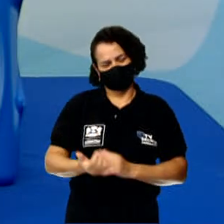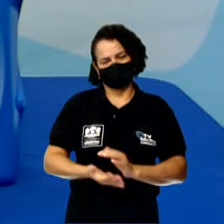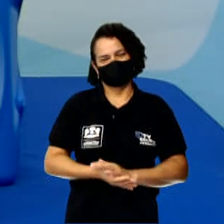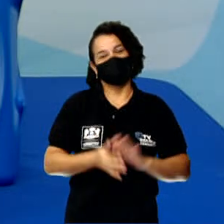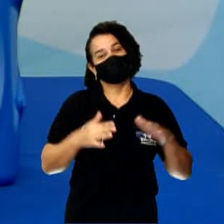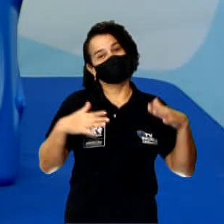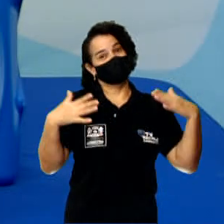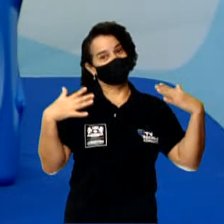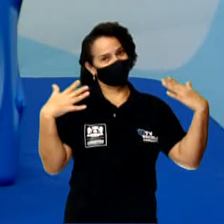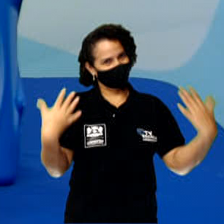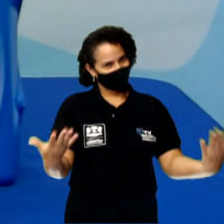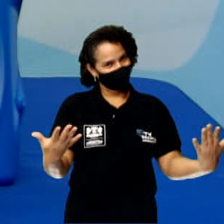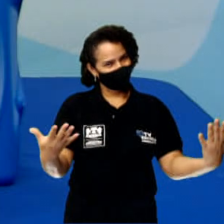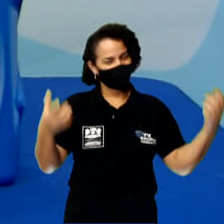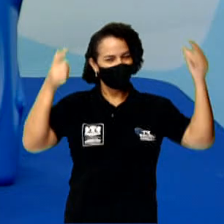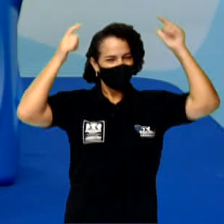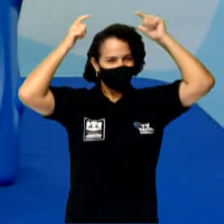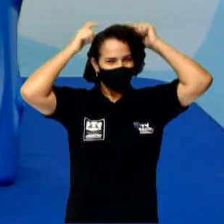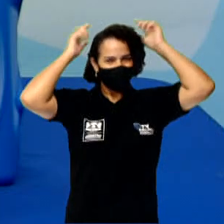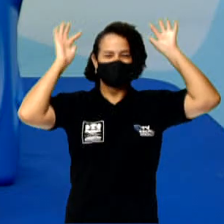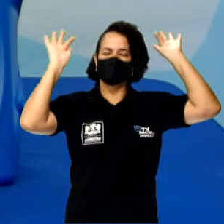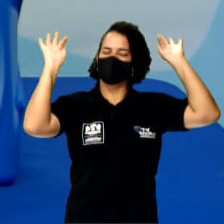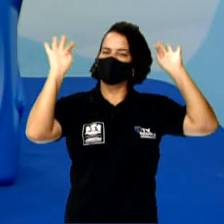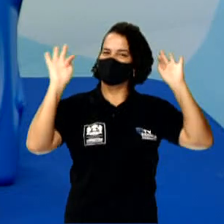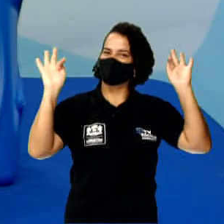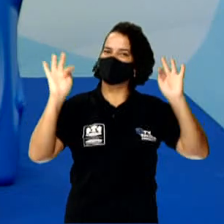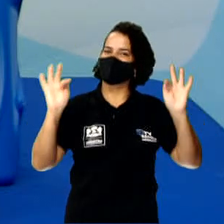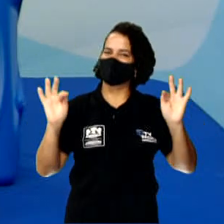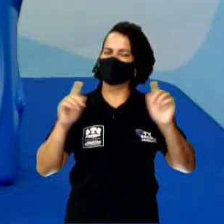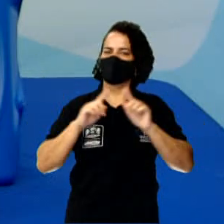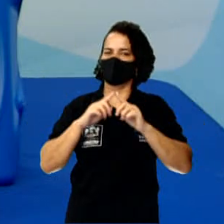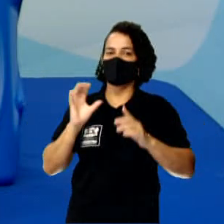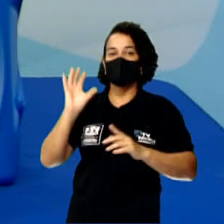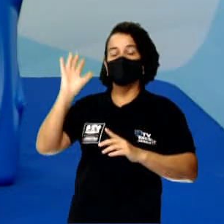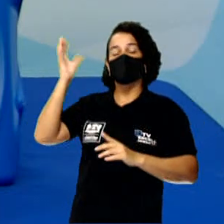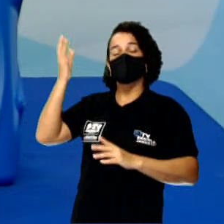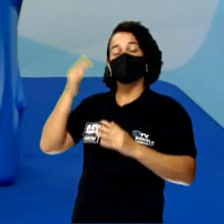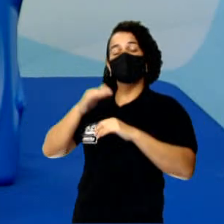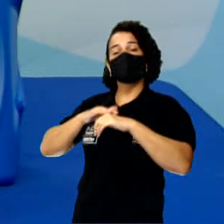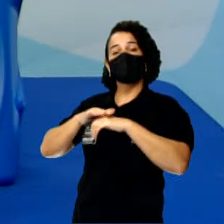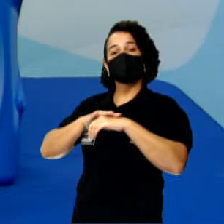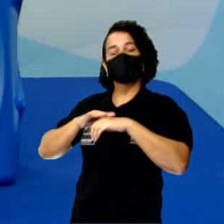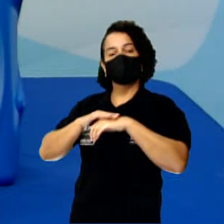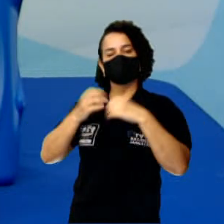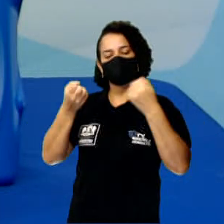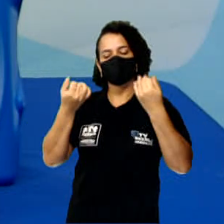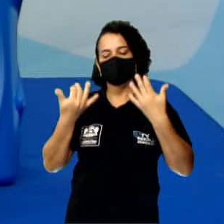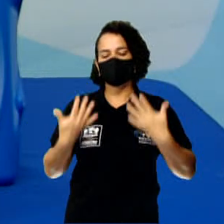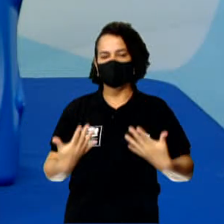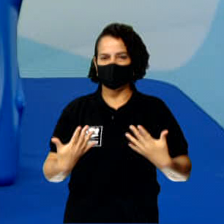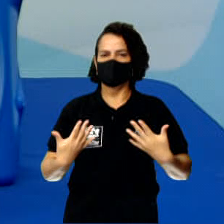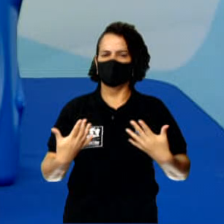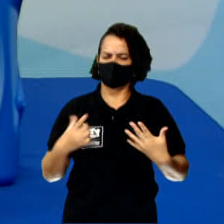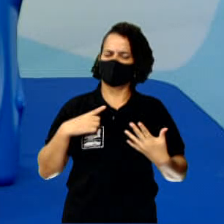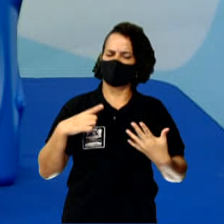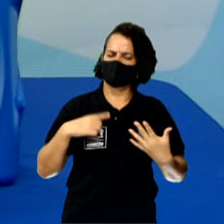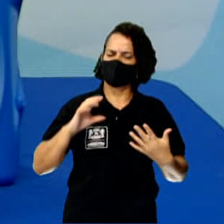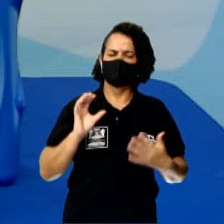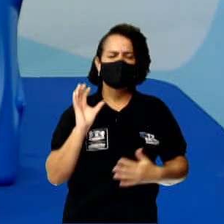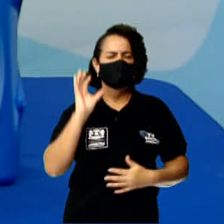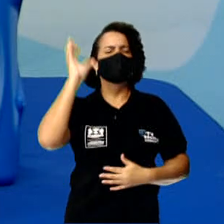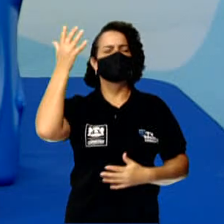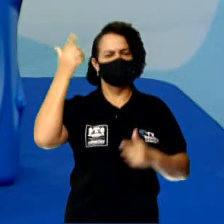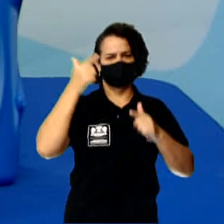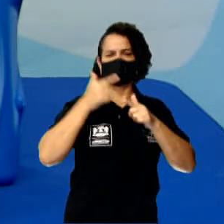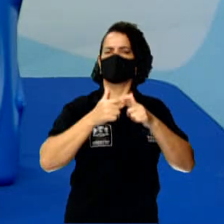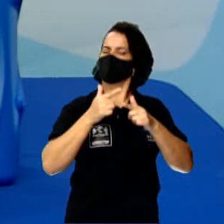Ah, a rainha ficou feliz, mas resolveu conversar. Explicou para as meninas que outras formas de resolver